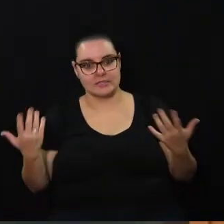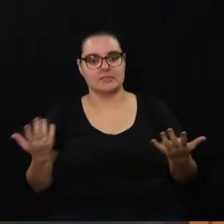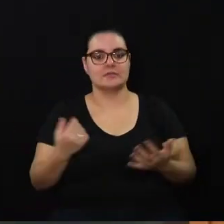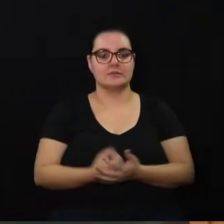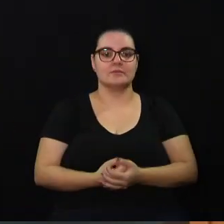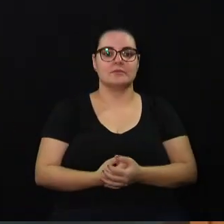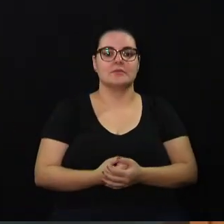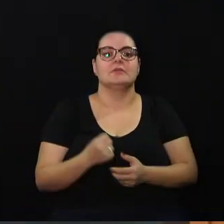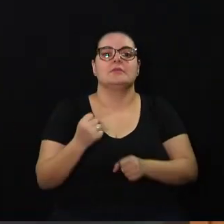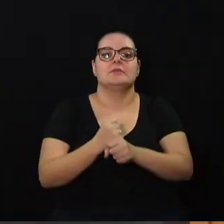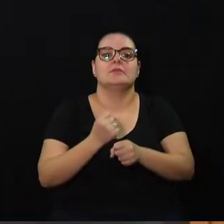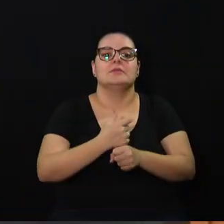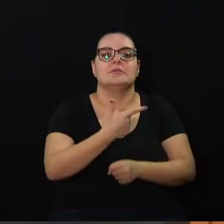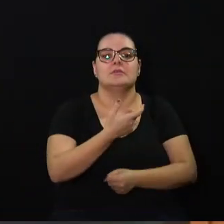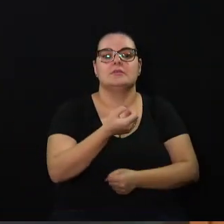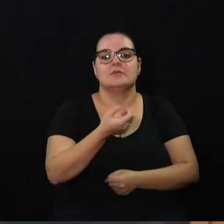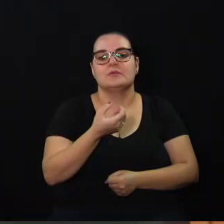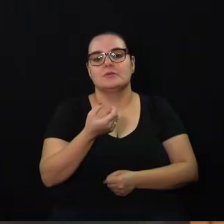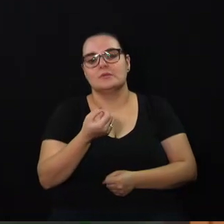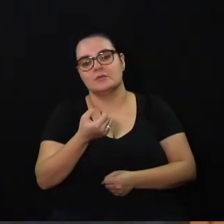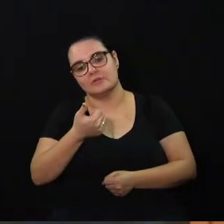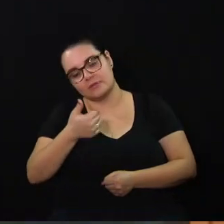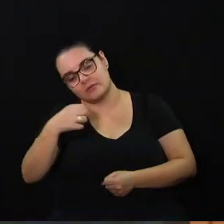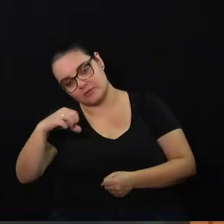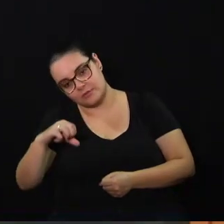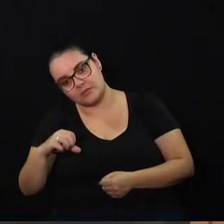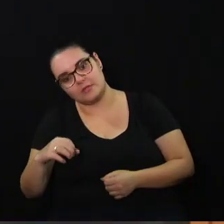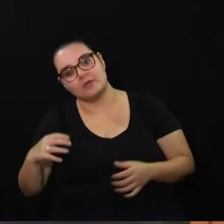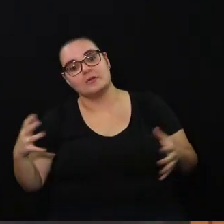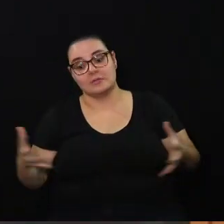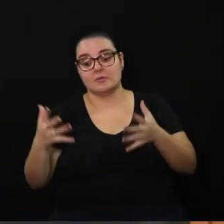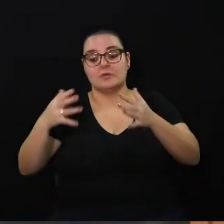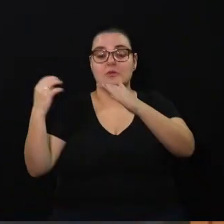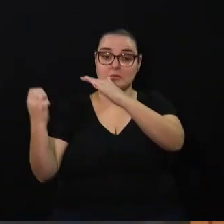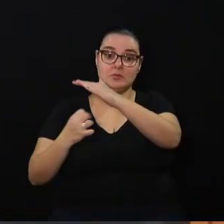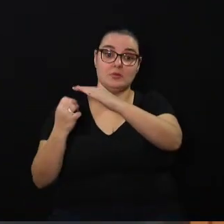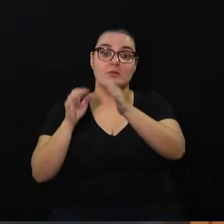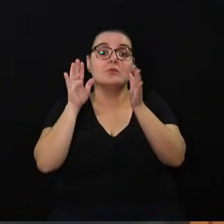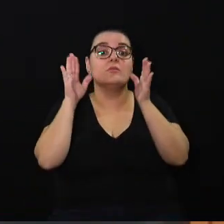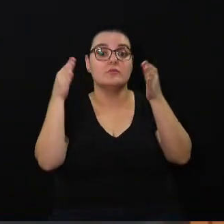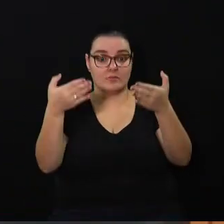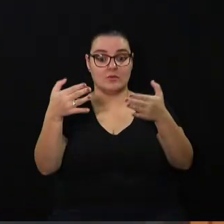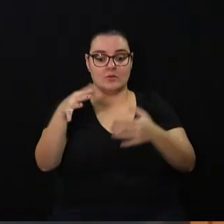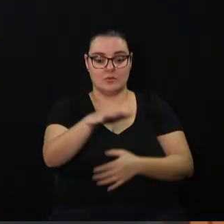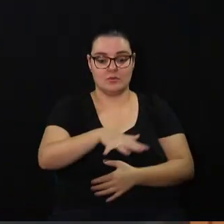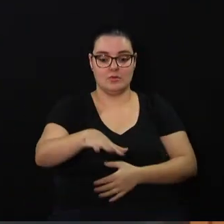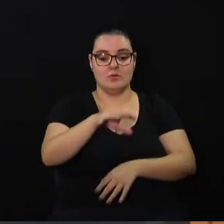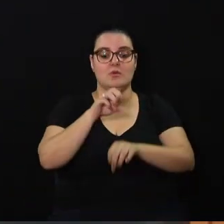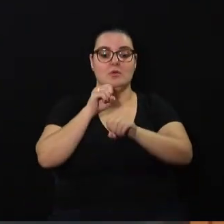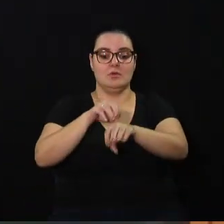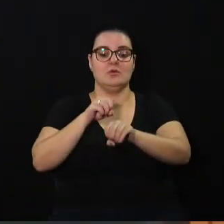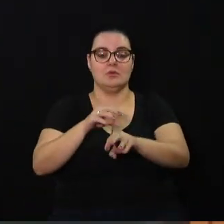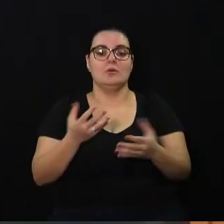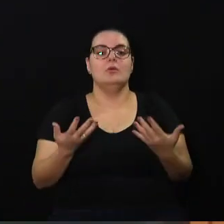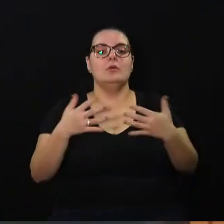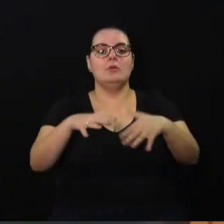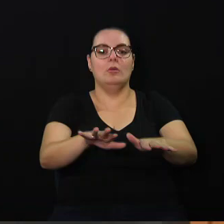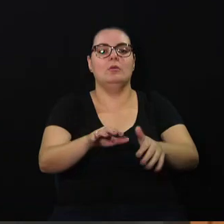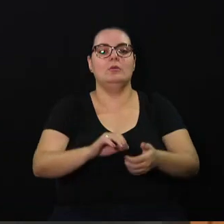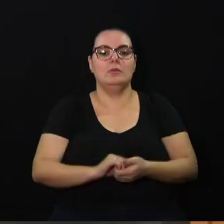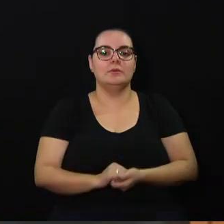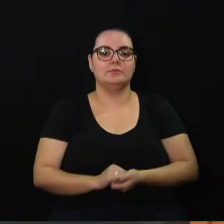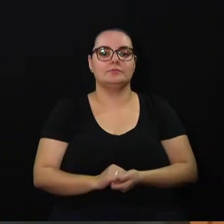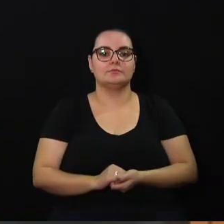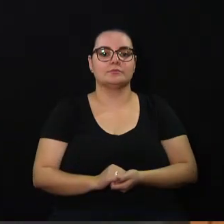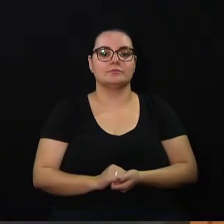vieram somar o meu trabalho o grande foco da empresa é assim a educação inclusiva mas estamos